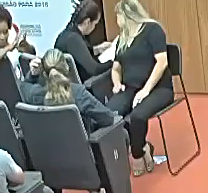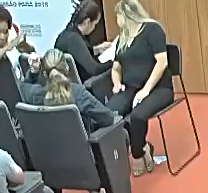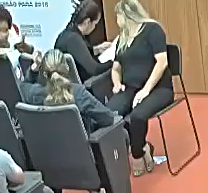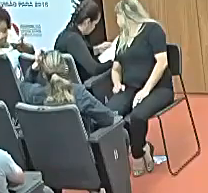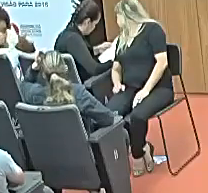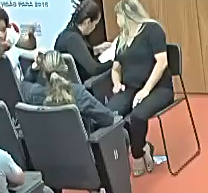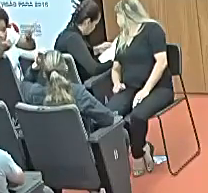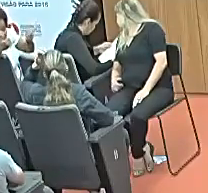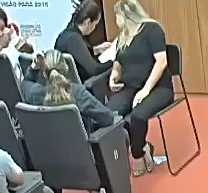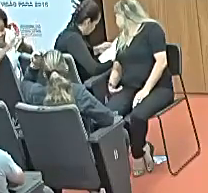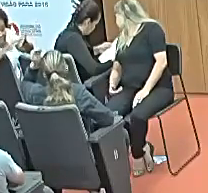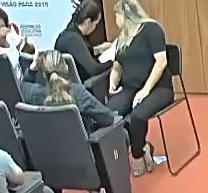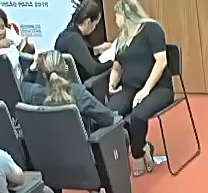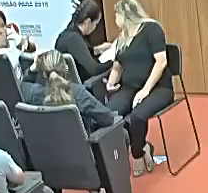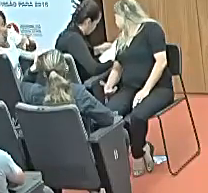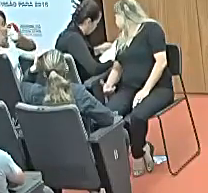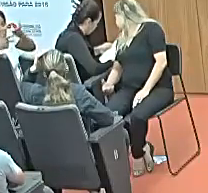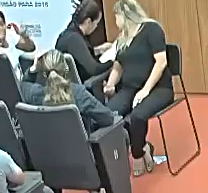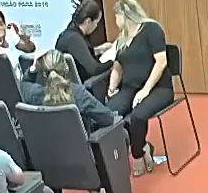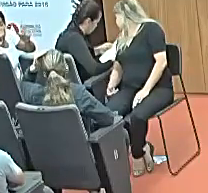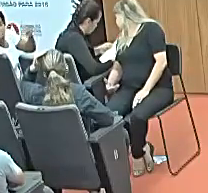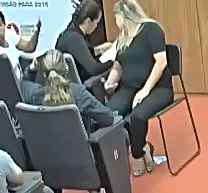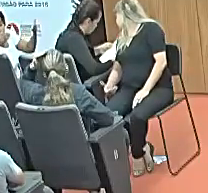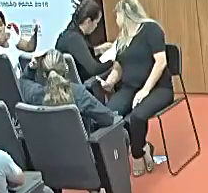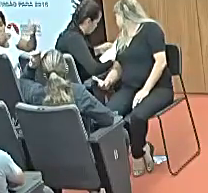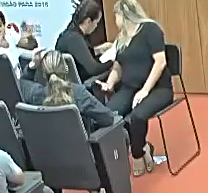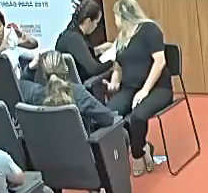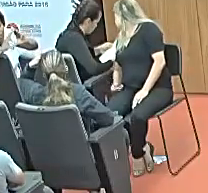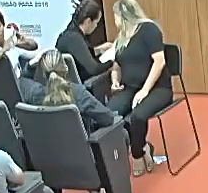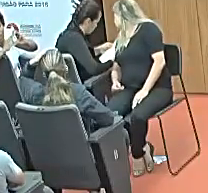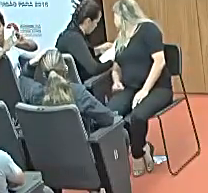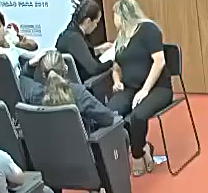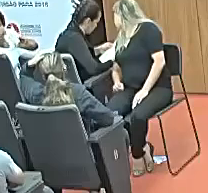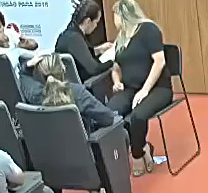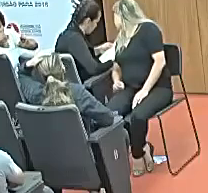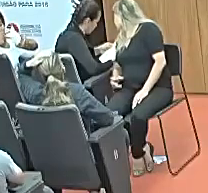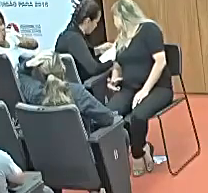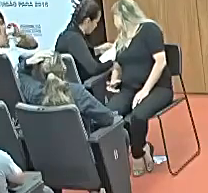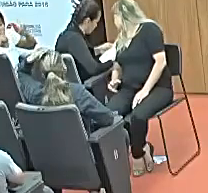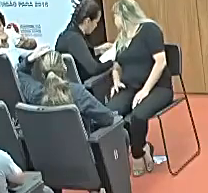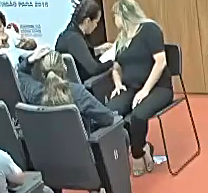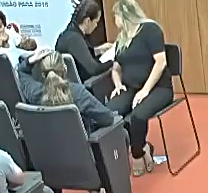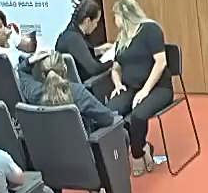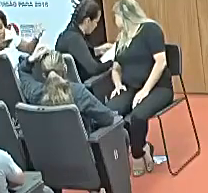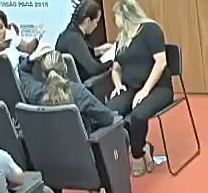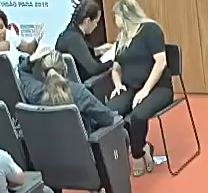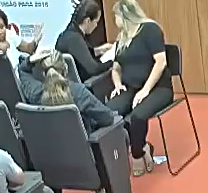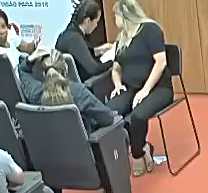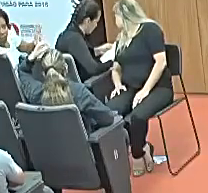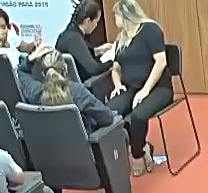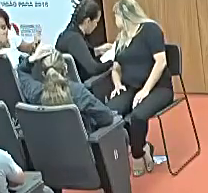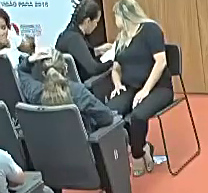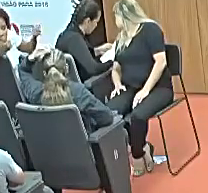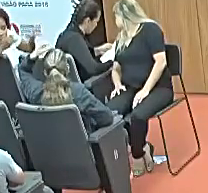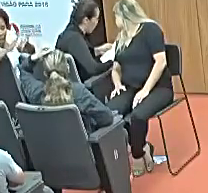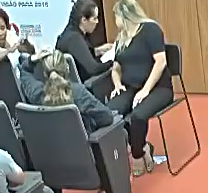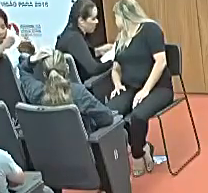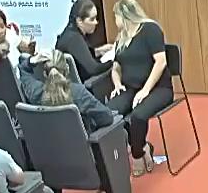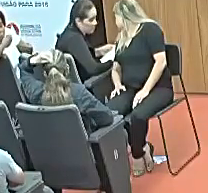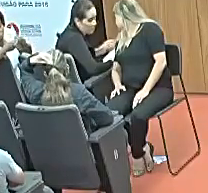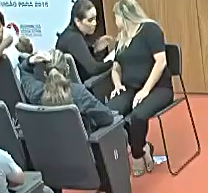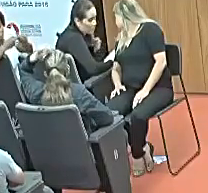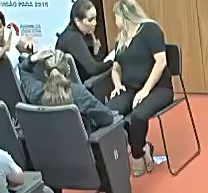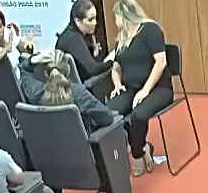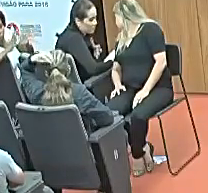com vista a assegurar a transferência de recursos por aluno alterar as decisões das finalidades diversas ações e objetivos